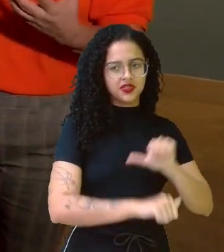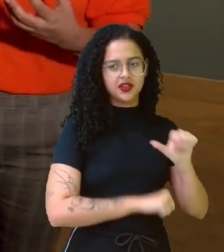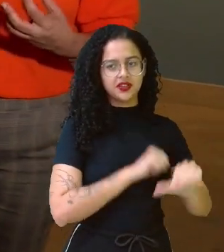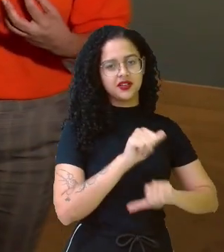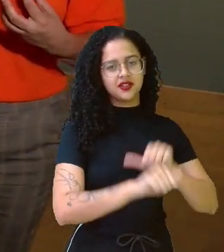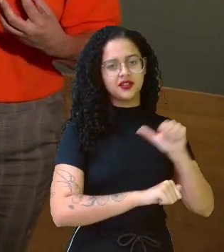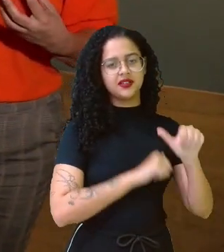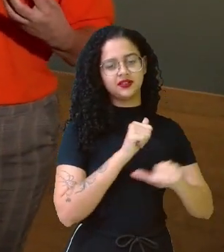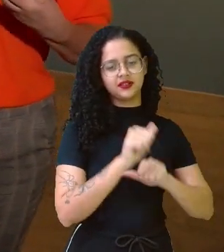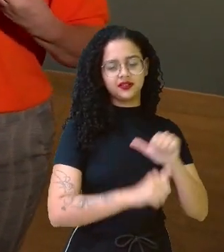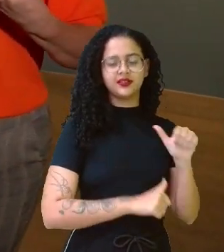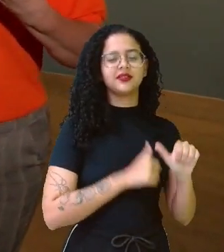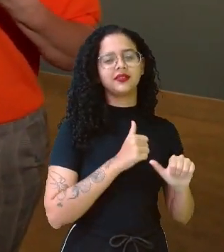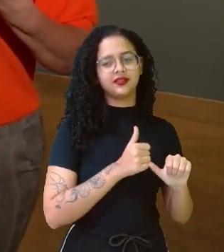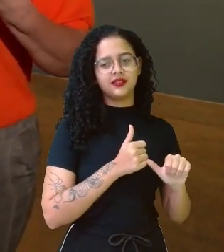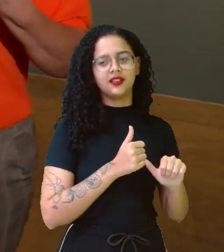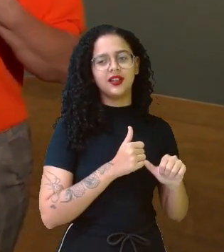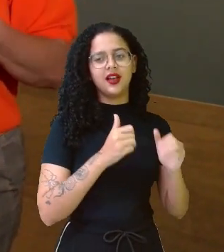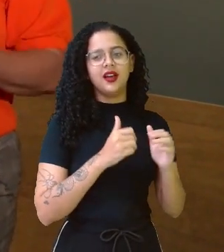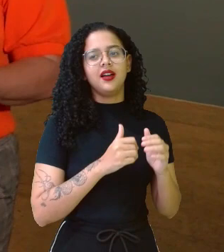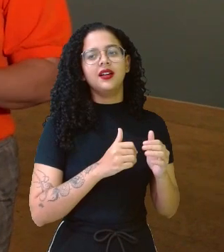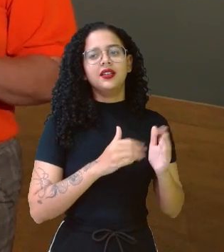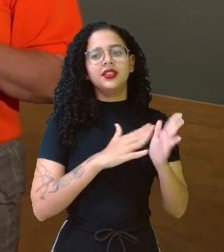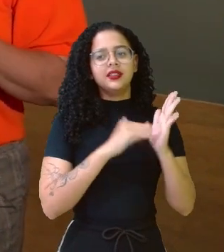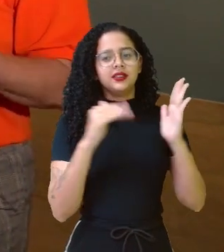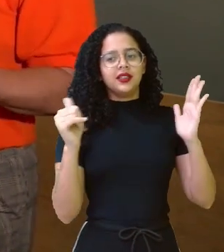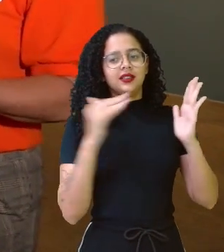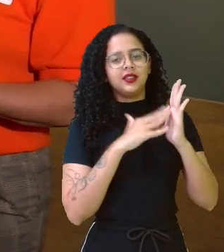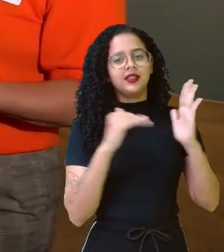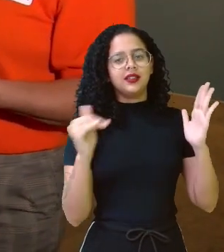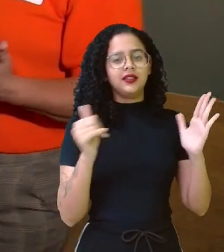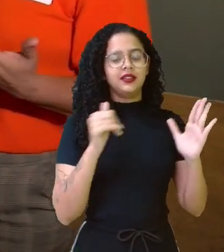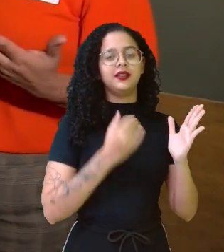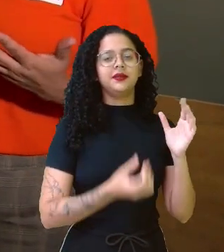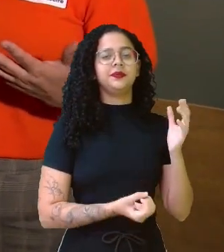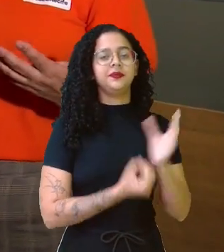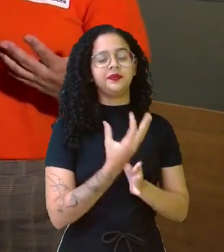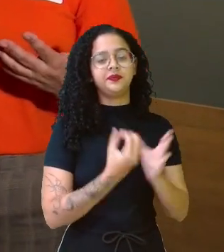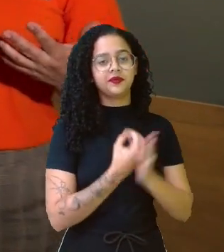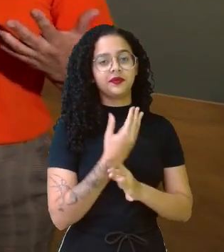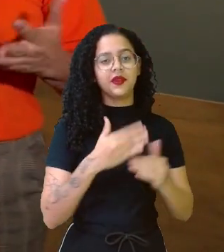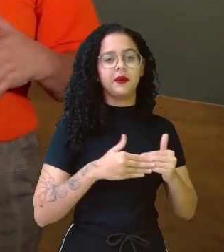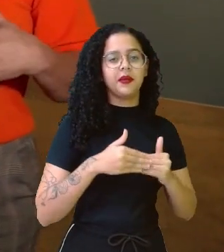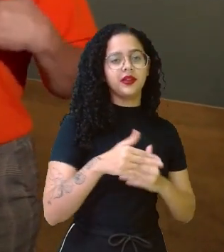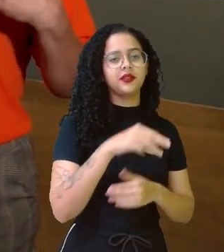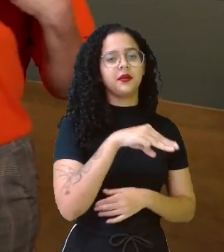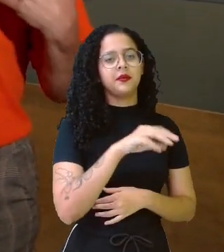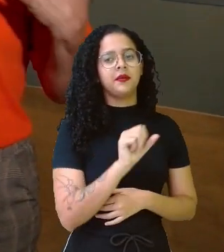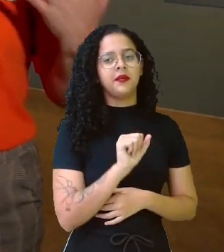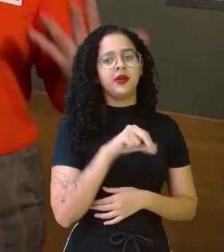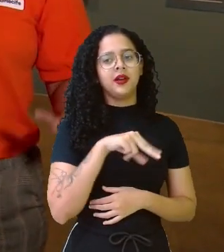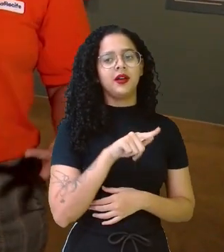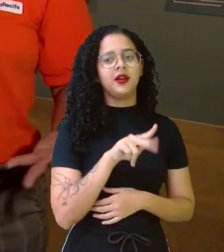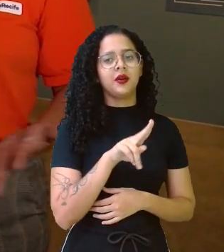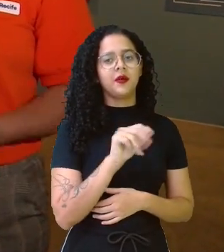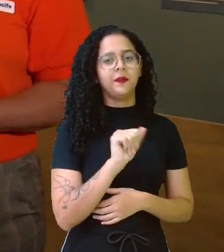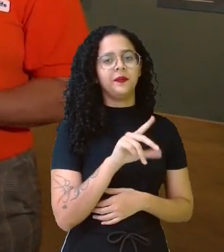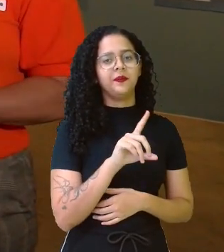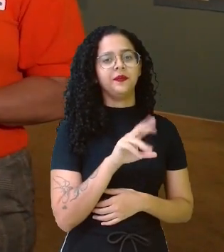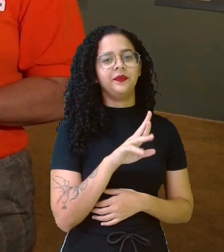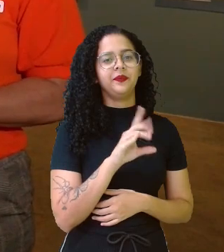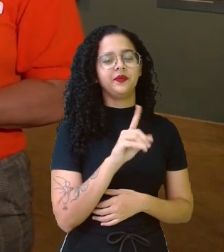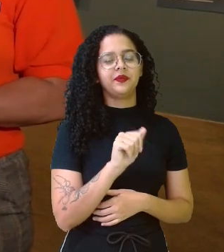ruptura estética que foi promovida a partir das vanguardas, né? Europeias, que influenciou o